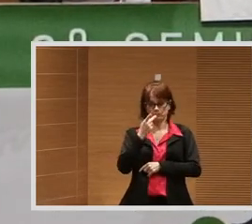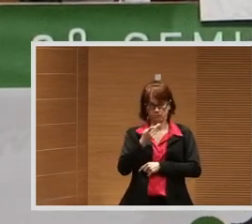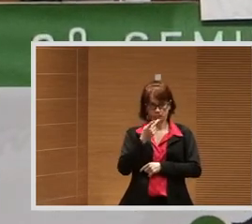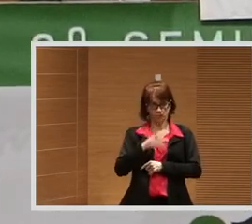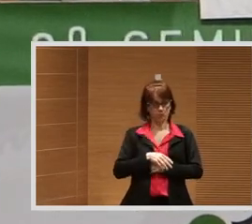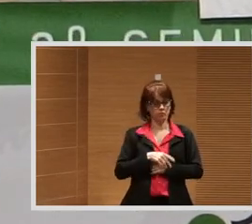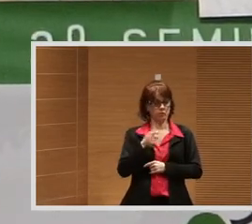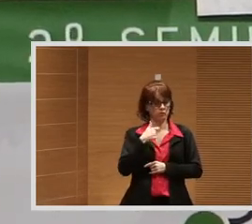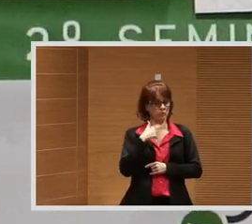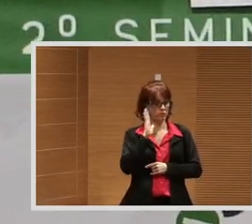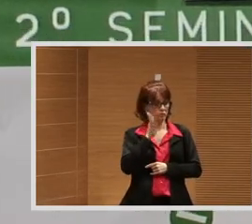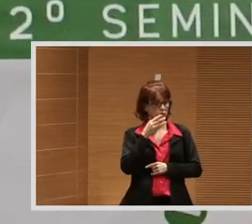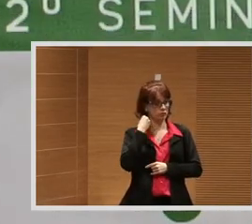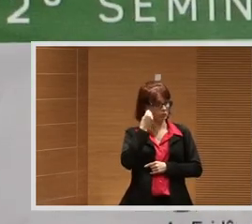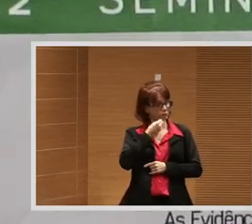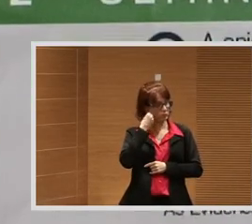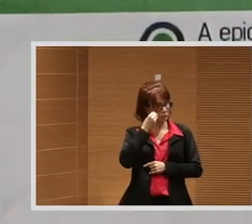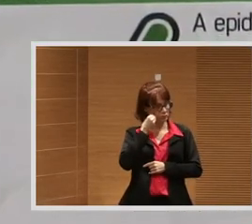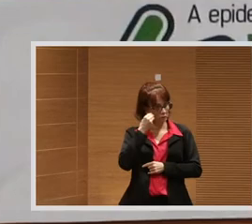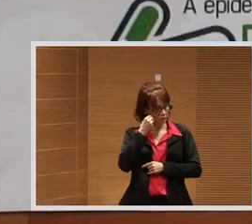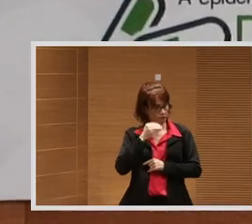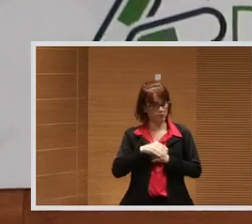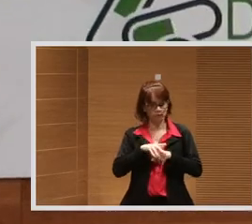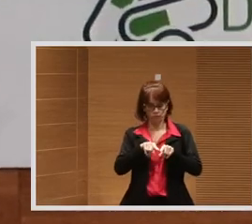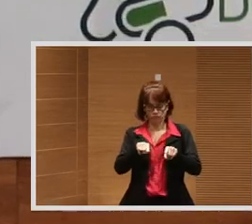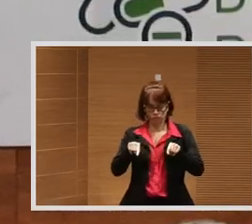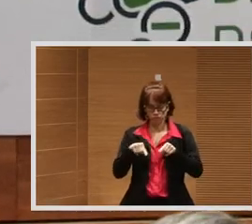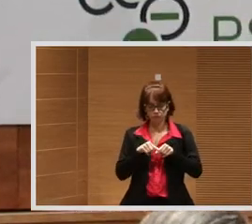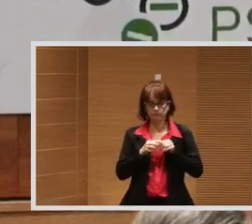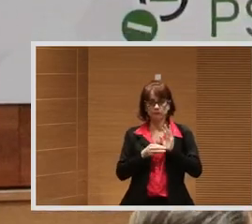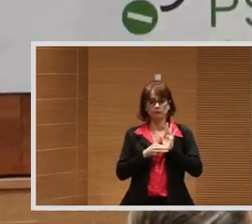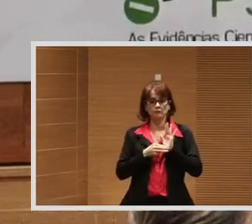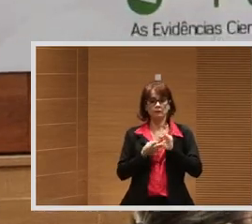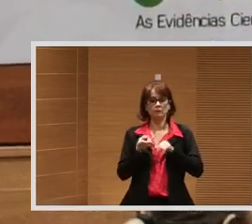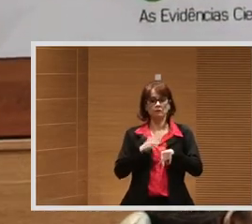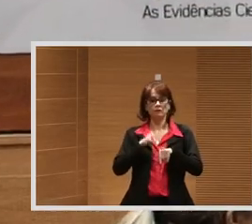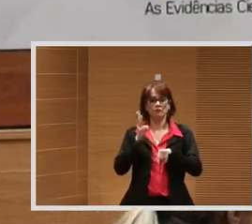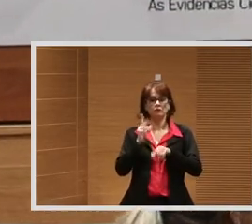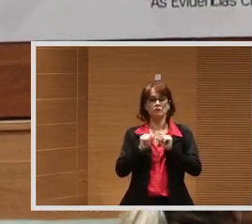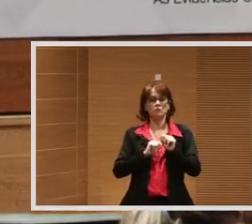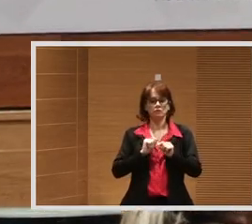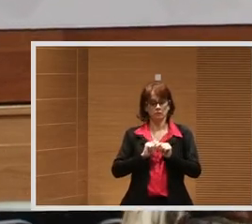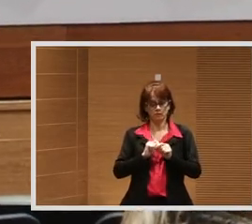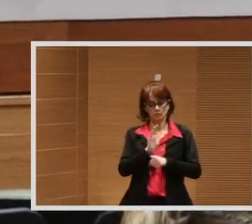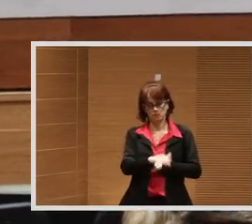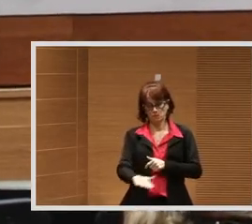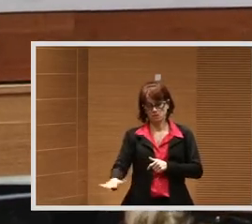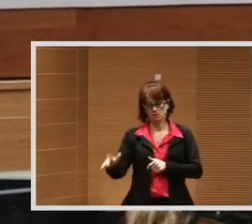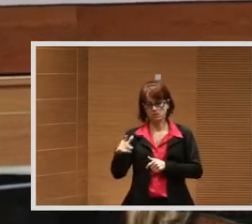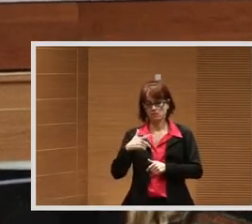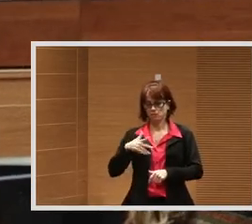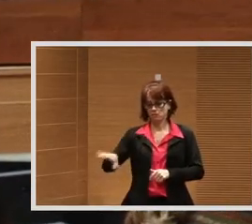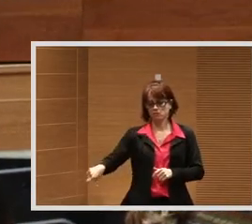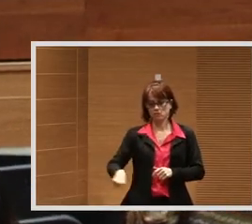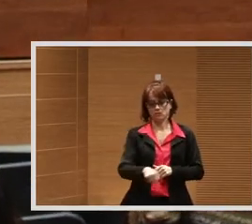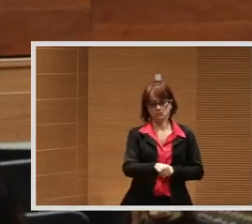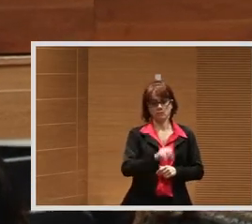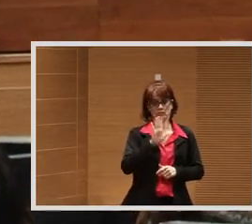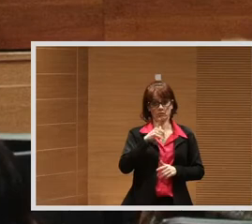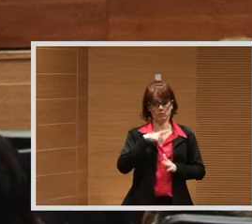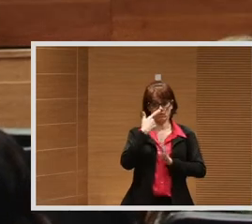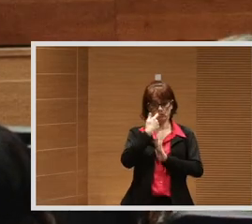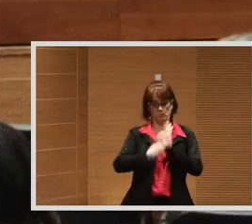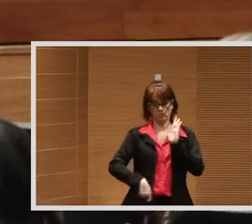Eu tive experiência no consultório, por 3 vezes, de crianças que eram levadas já com diagnóstico